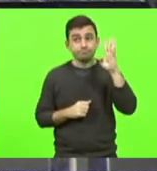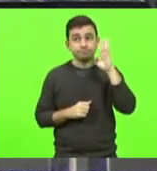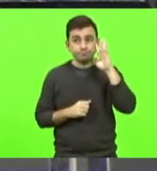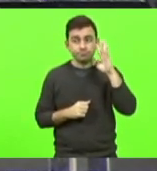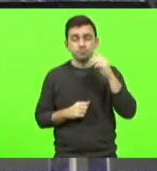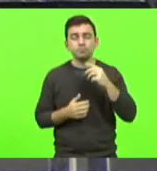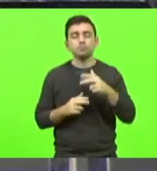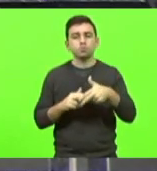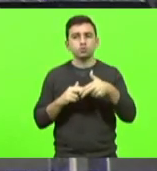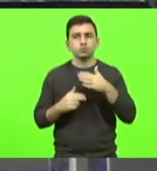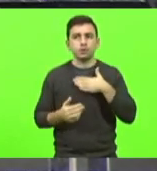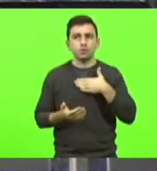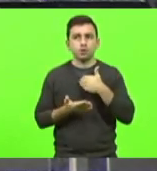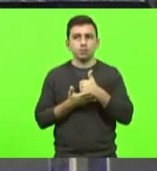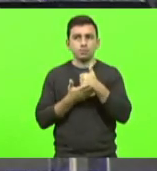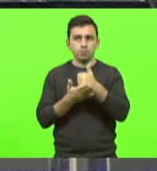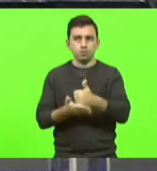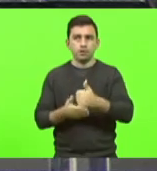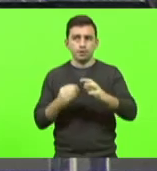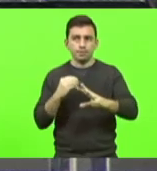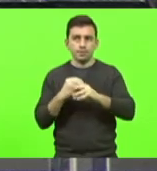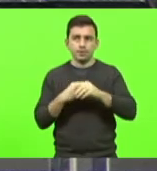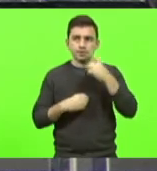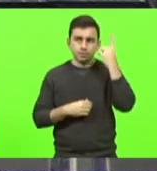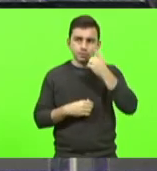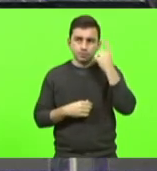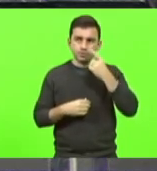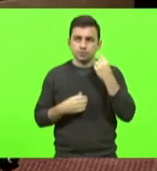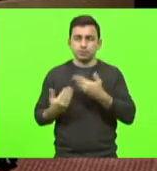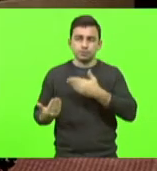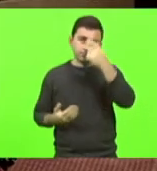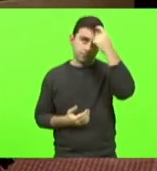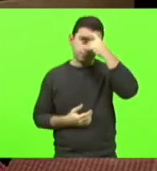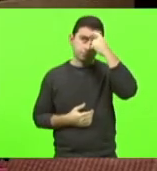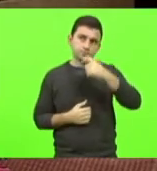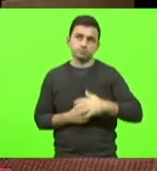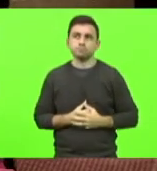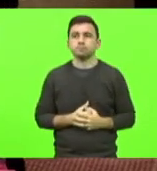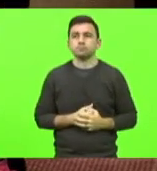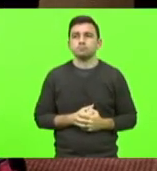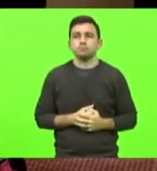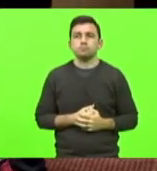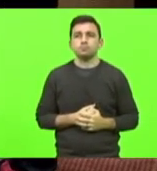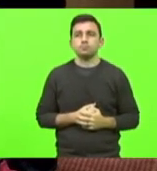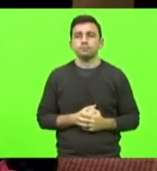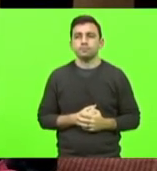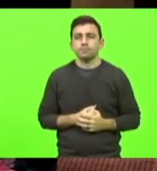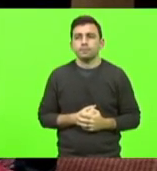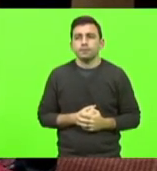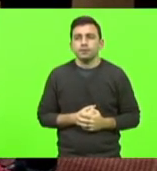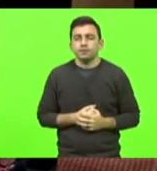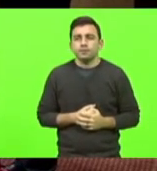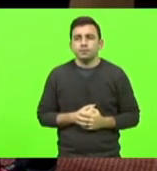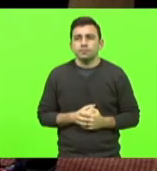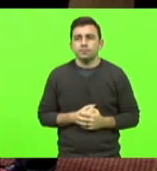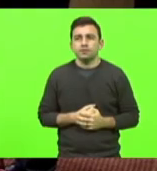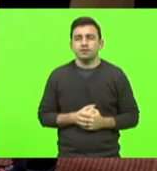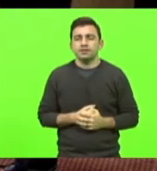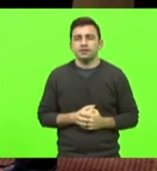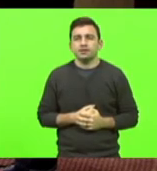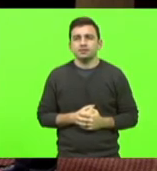meu apoio a emenda do deputado podes continuar sua Presidente a palavra o deputado neodi saretta